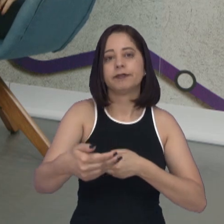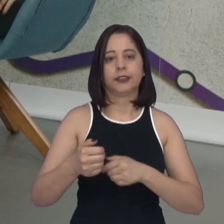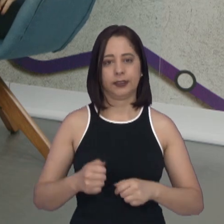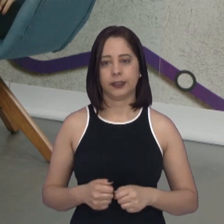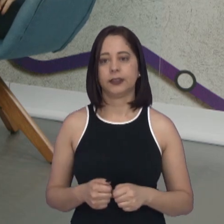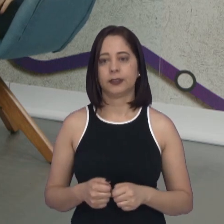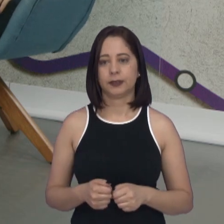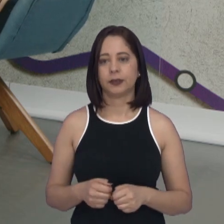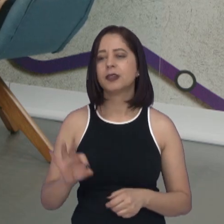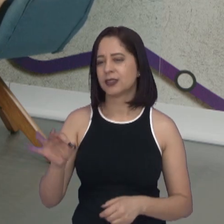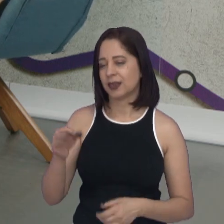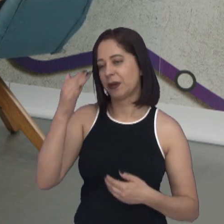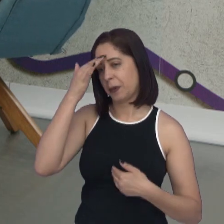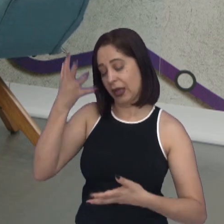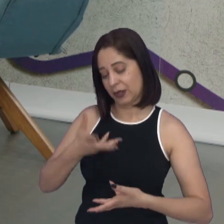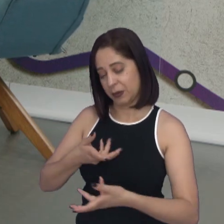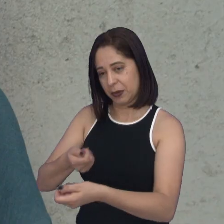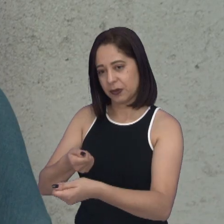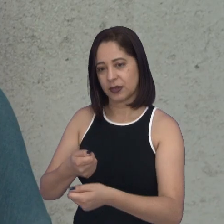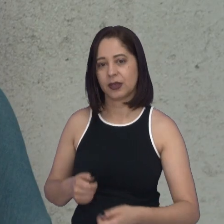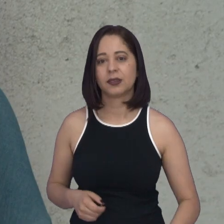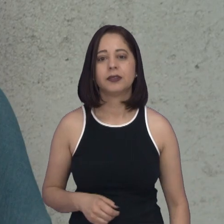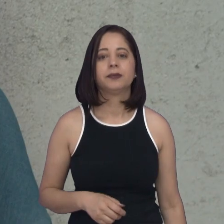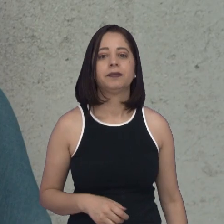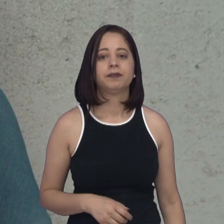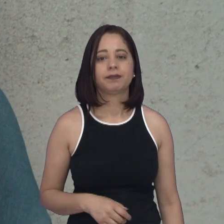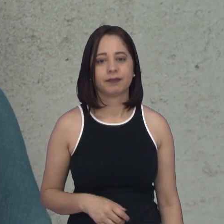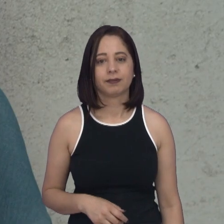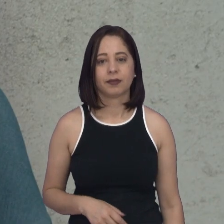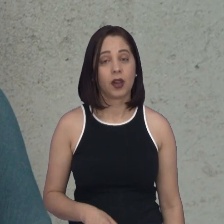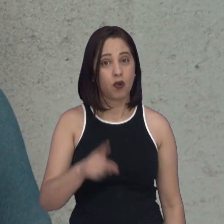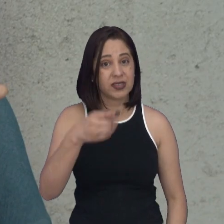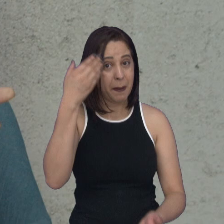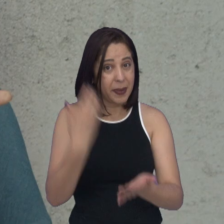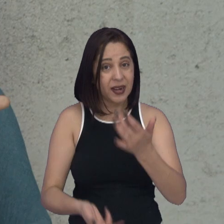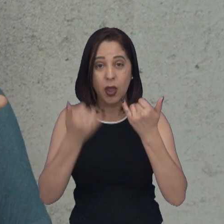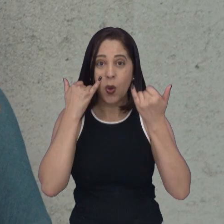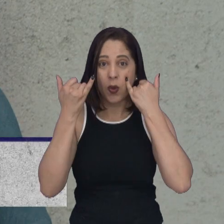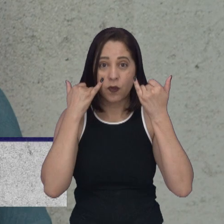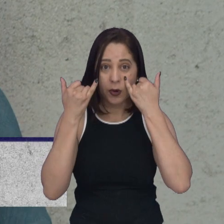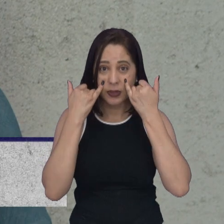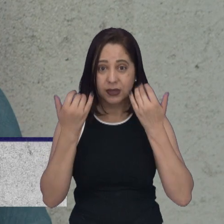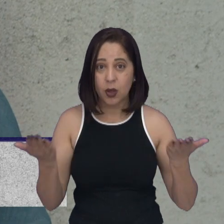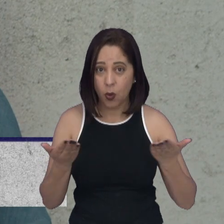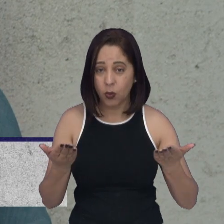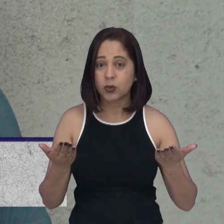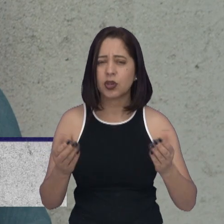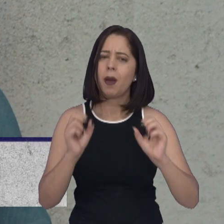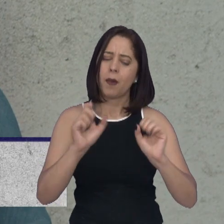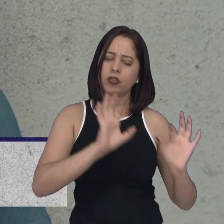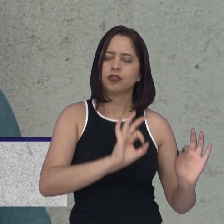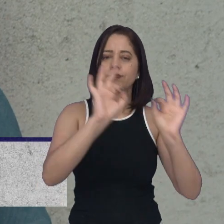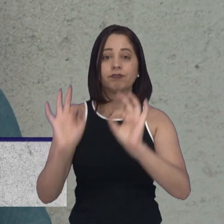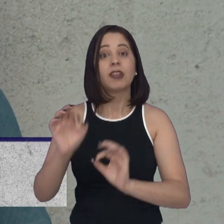com certeza, né? Obrigada a você, Cher. Obrigada, viu? De verdade. Olha, se você perdeu alguma informação do programa de hoje, saiba que você pode ver e